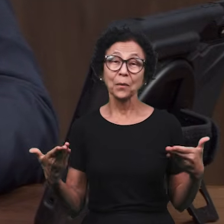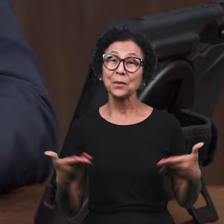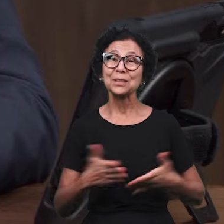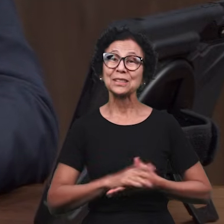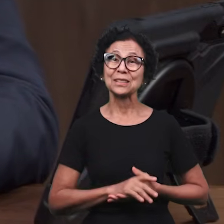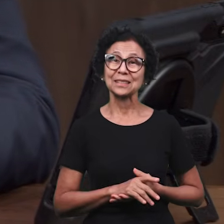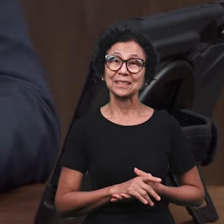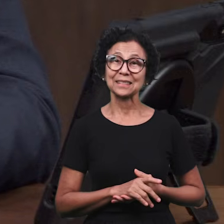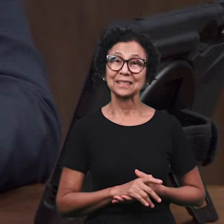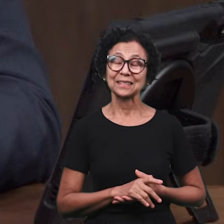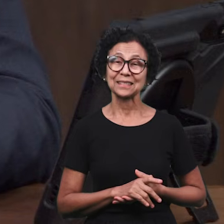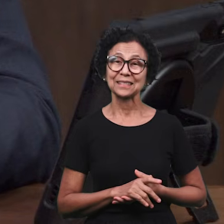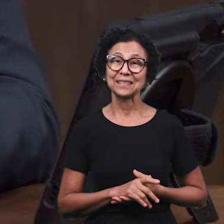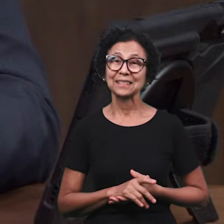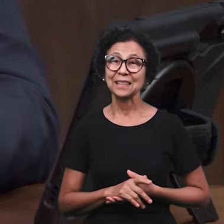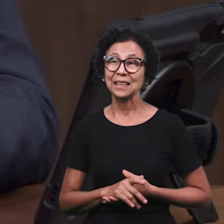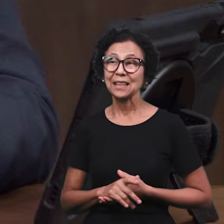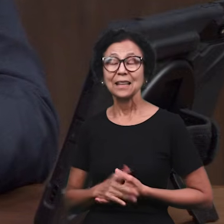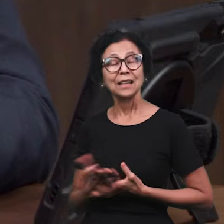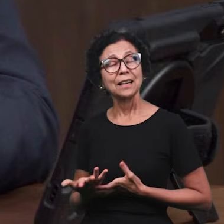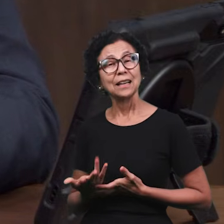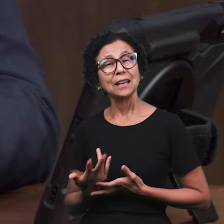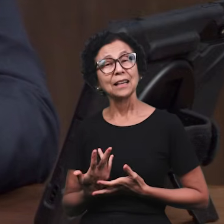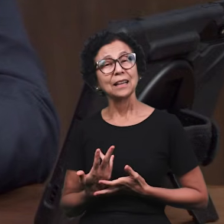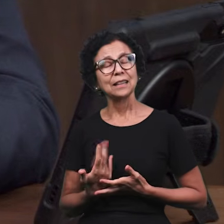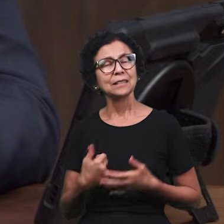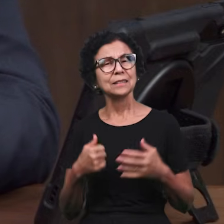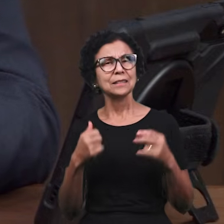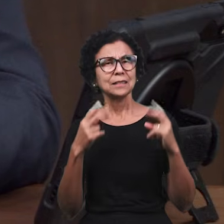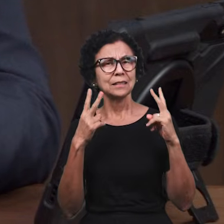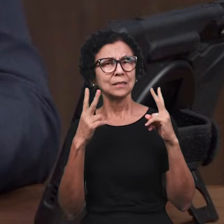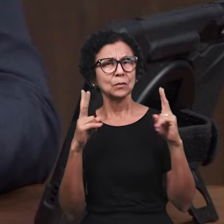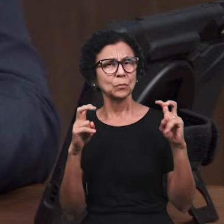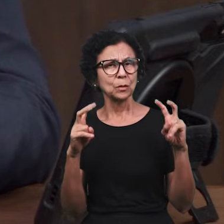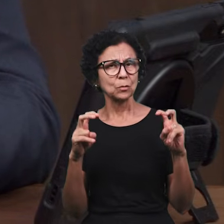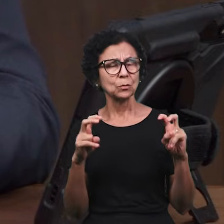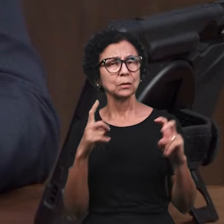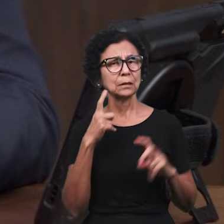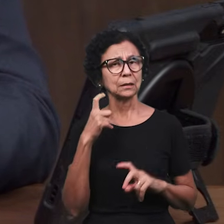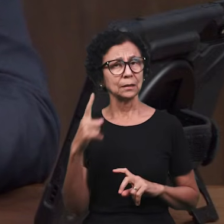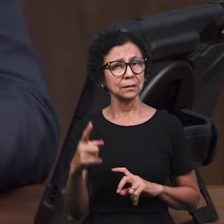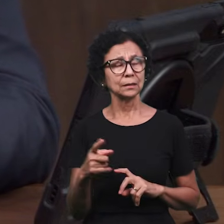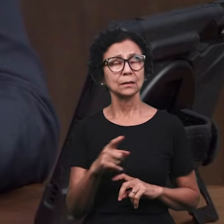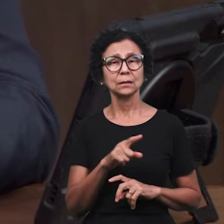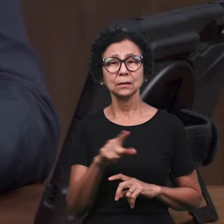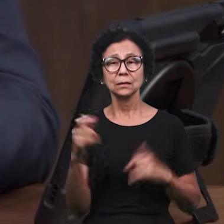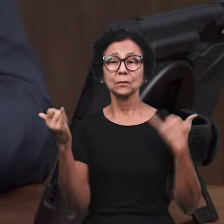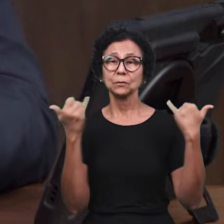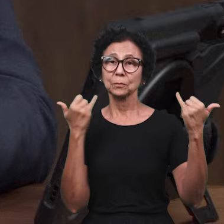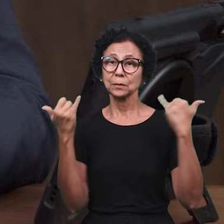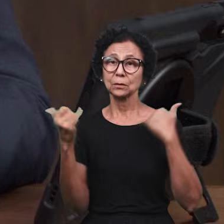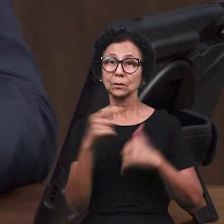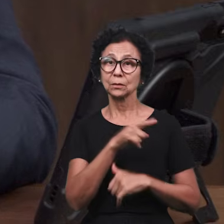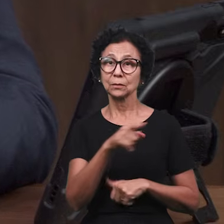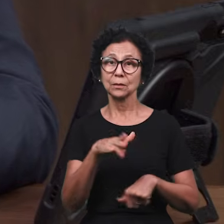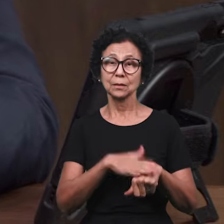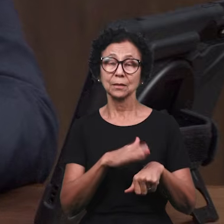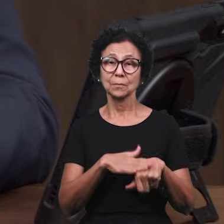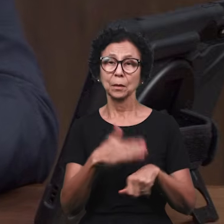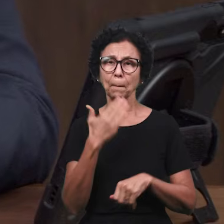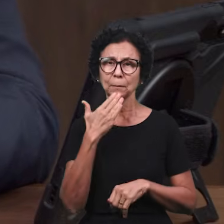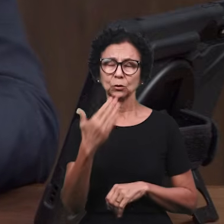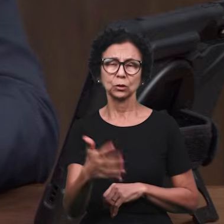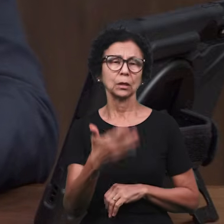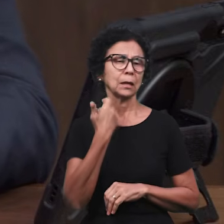de um assunto e trazer informações em que vocês mesmos, nossos telespectadores, nos solicitaram através